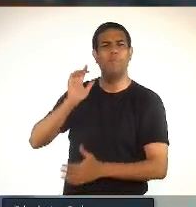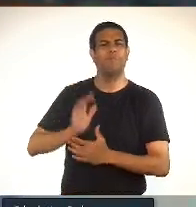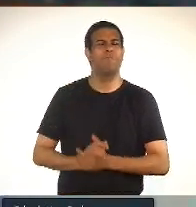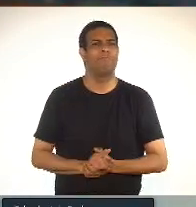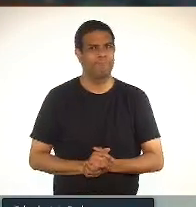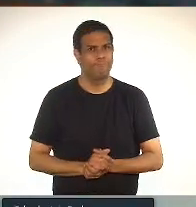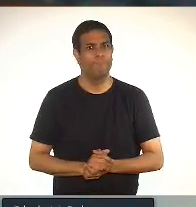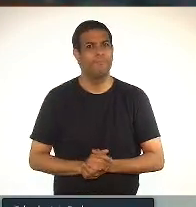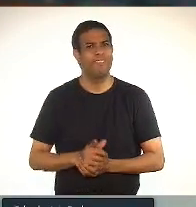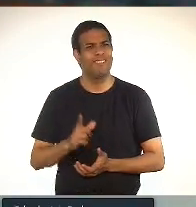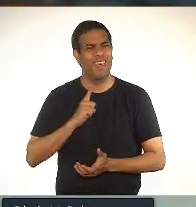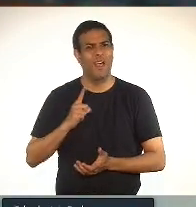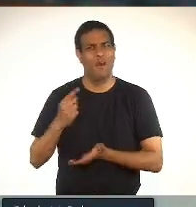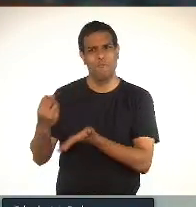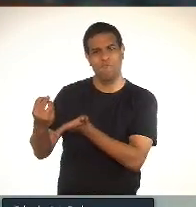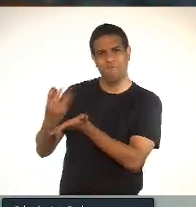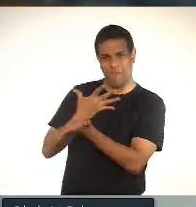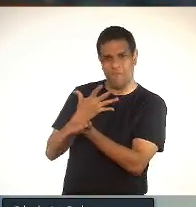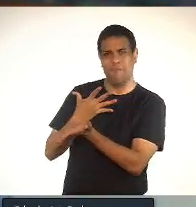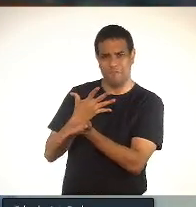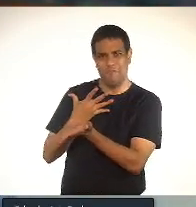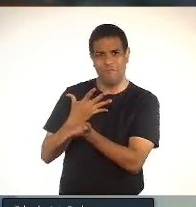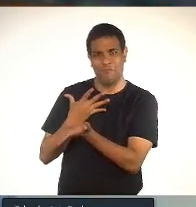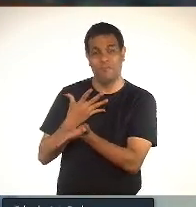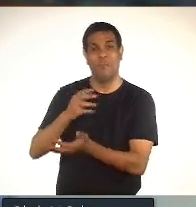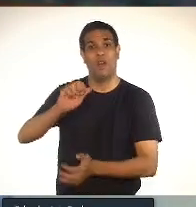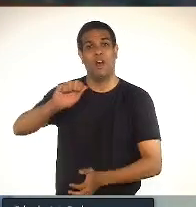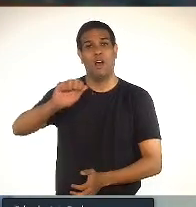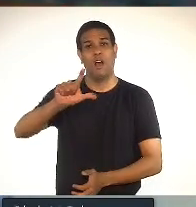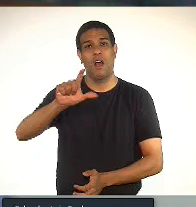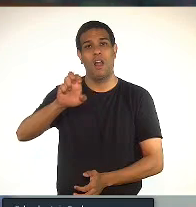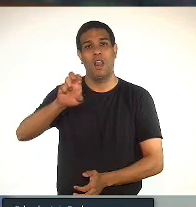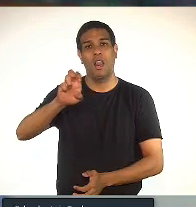eu recebi um vídeo do nosso Alexandre,